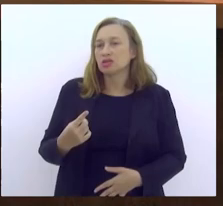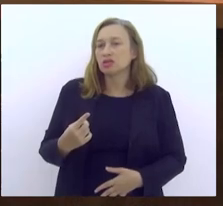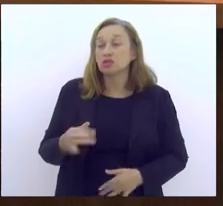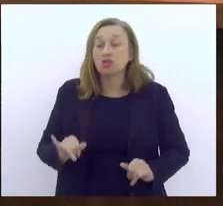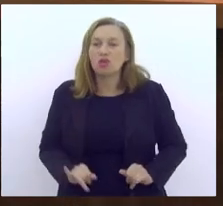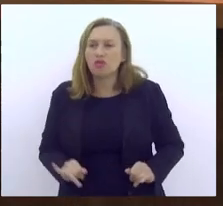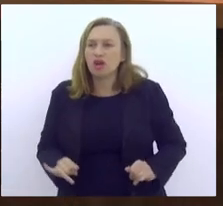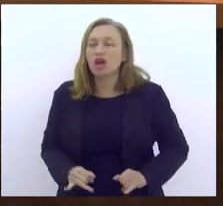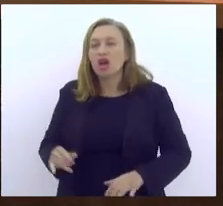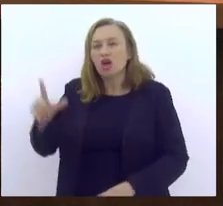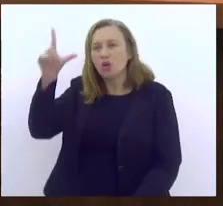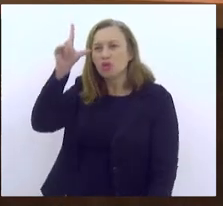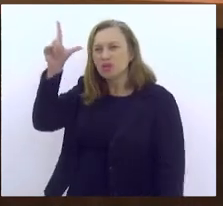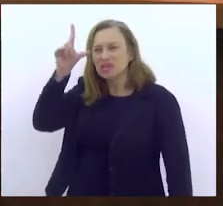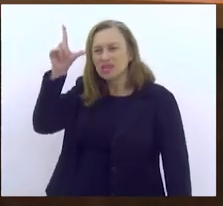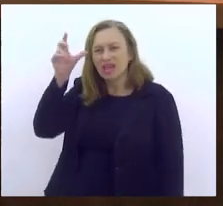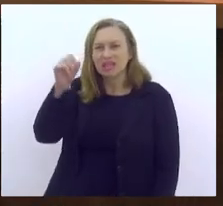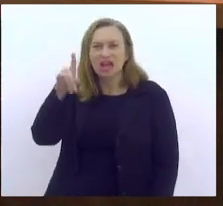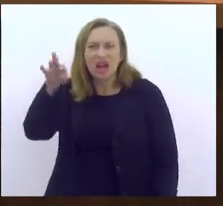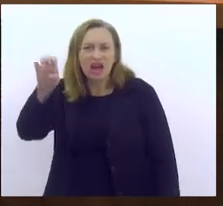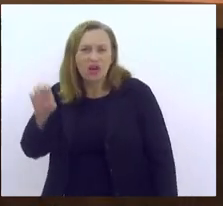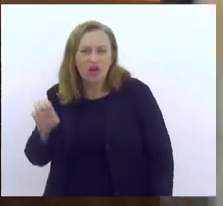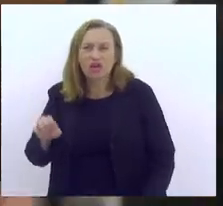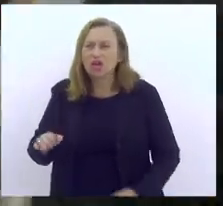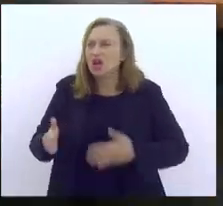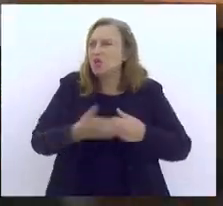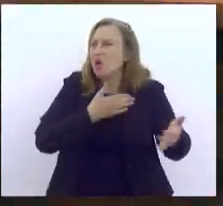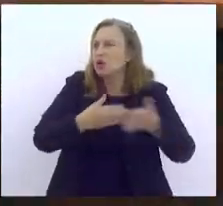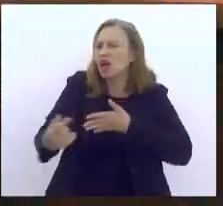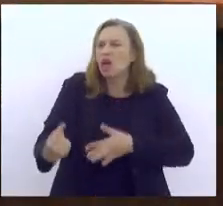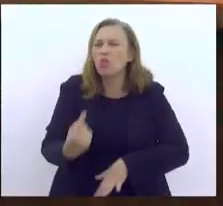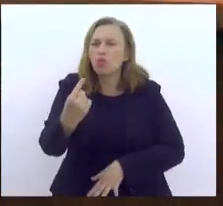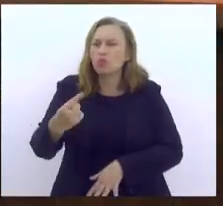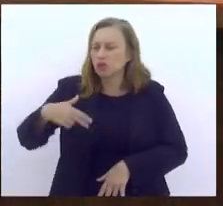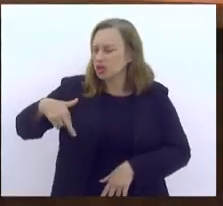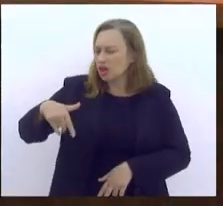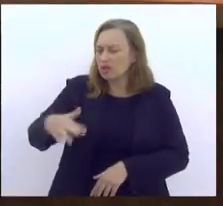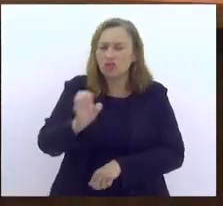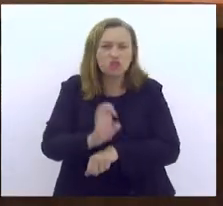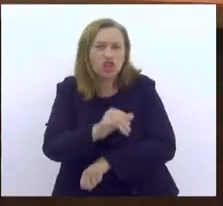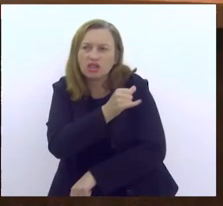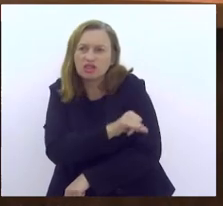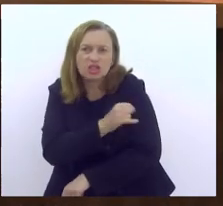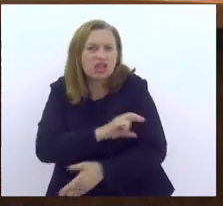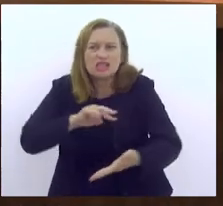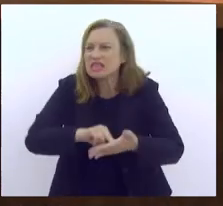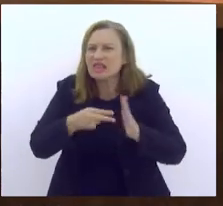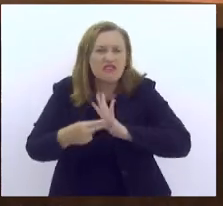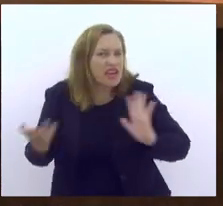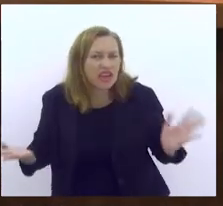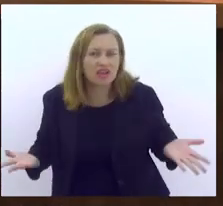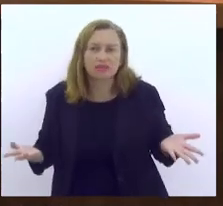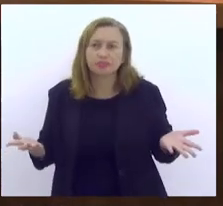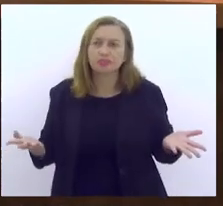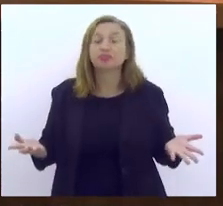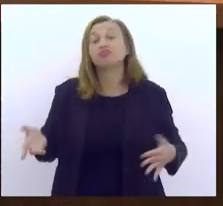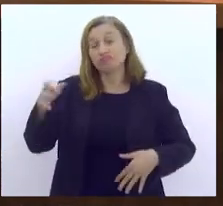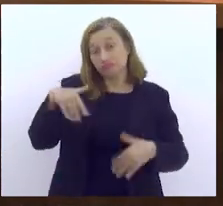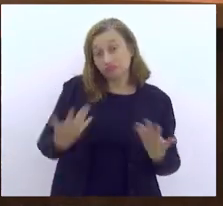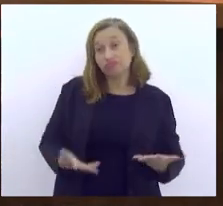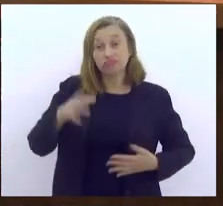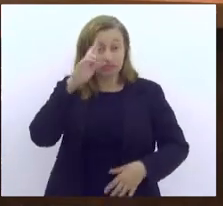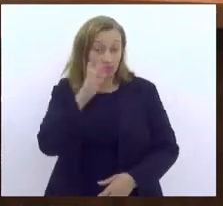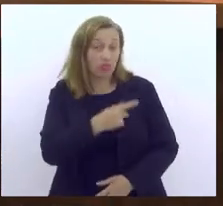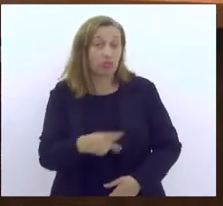Laroli, é qualquer um que caminhar pelo estado do Rio de Janeiro, é isso que significa. E aí, senhor